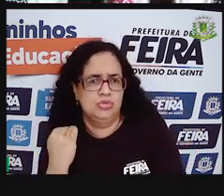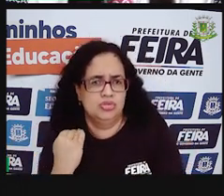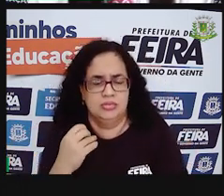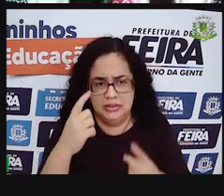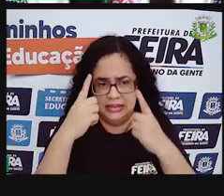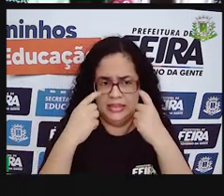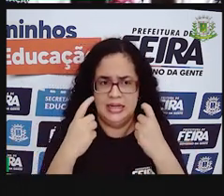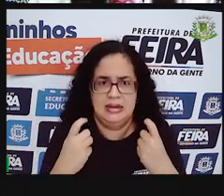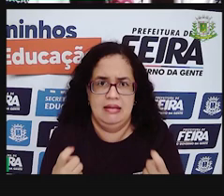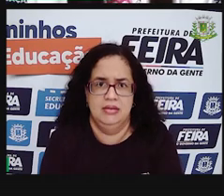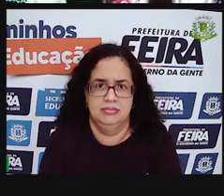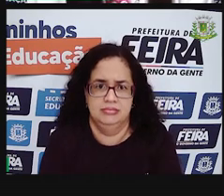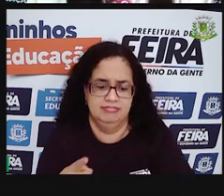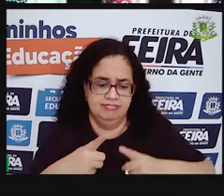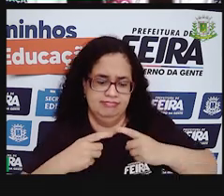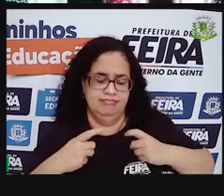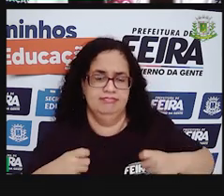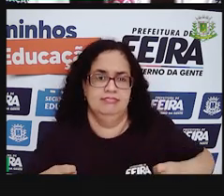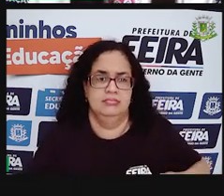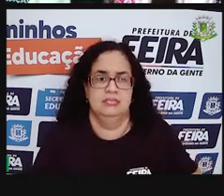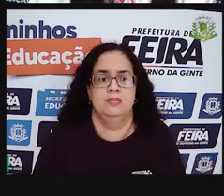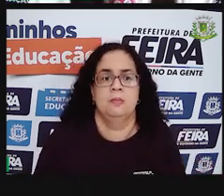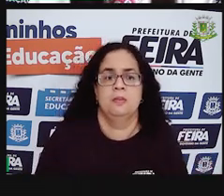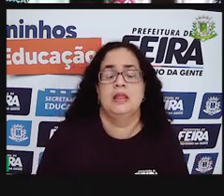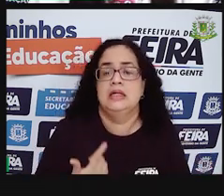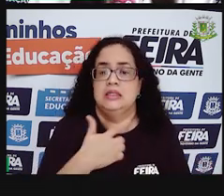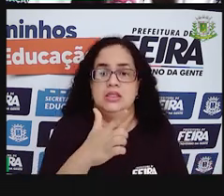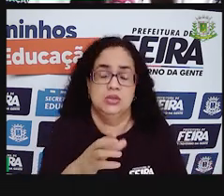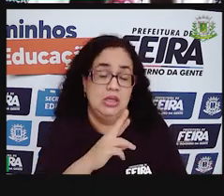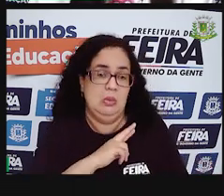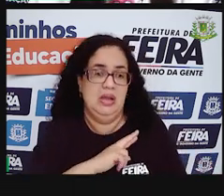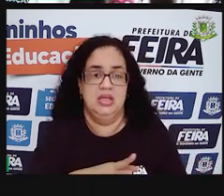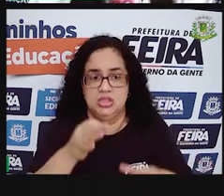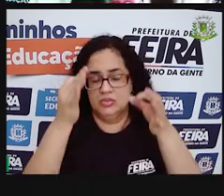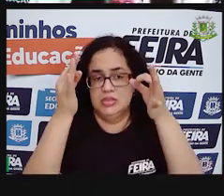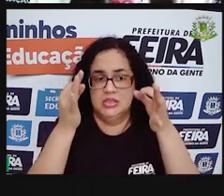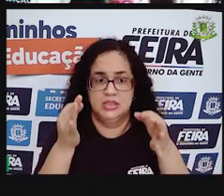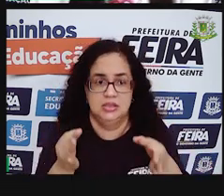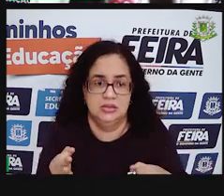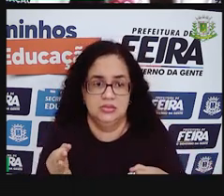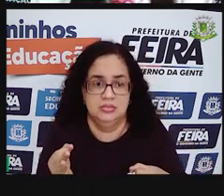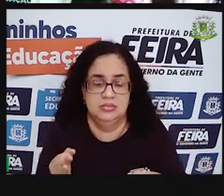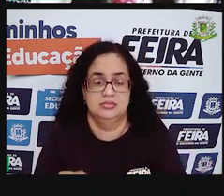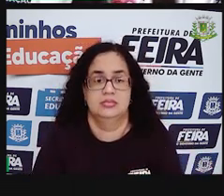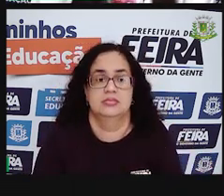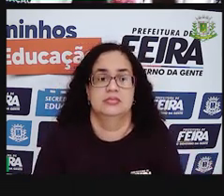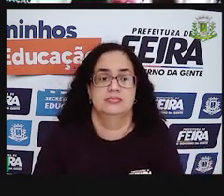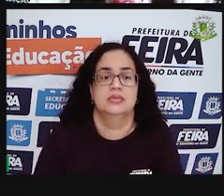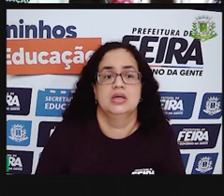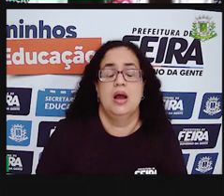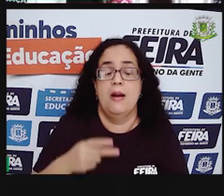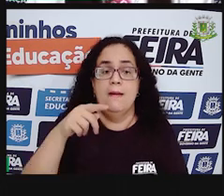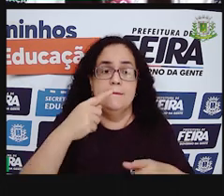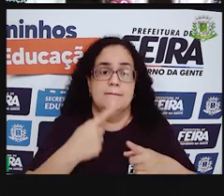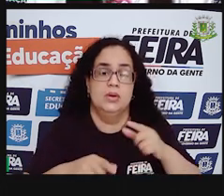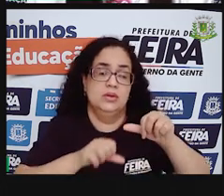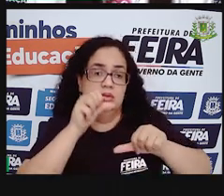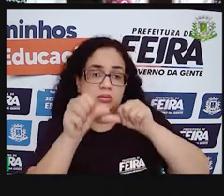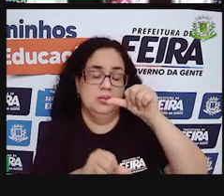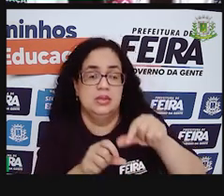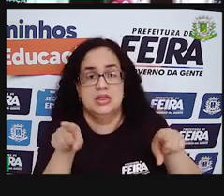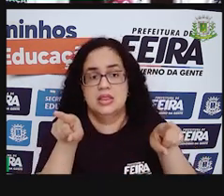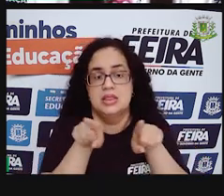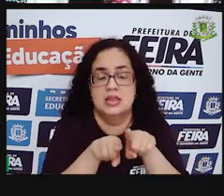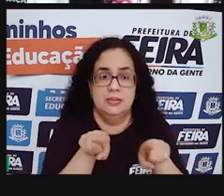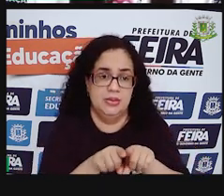concentração nazista. Então, por não terem uma religião definida, né, por serem nômades, eles